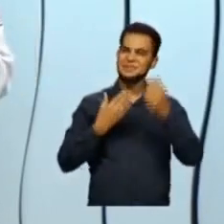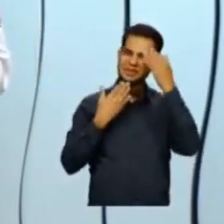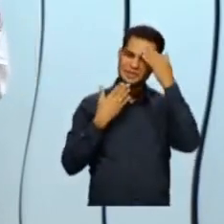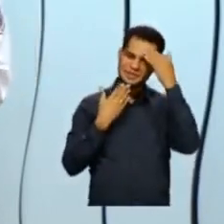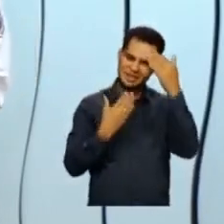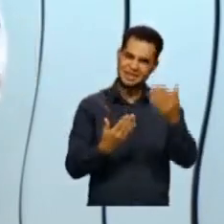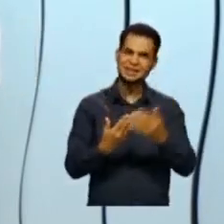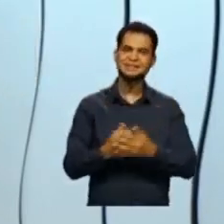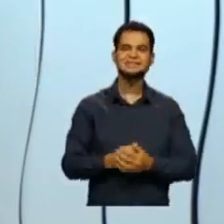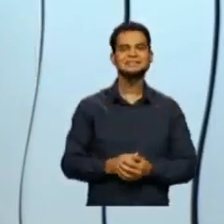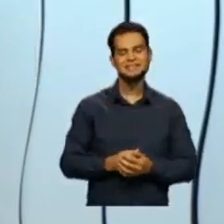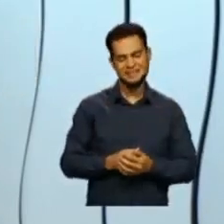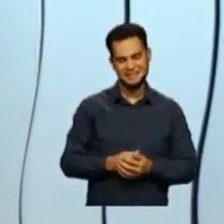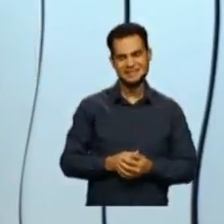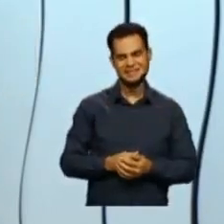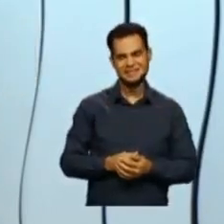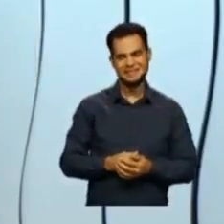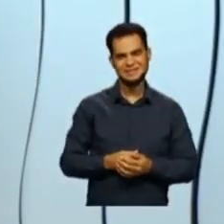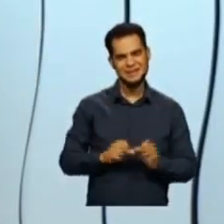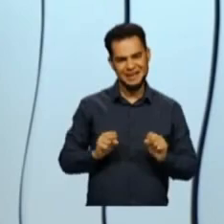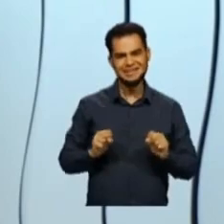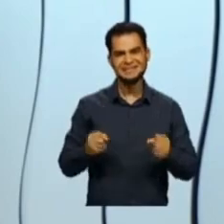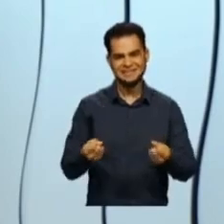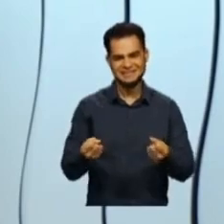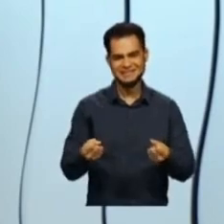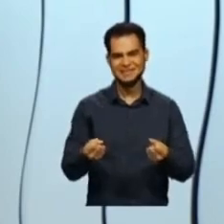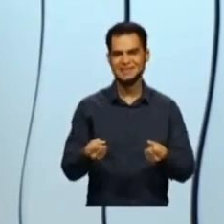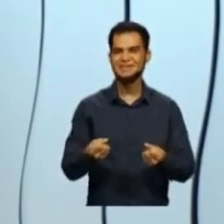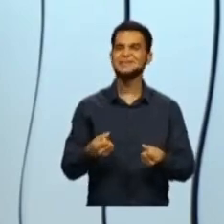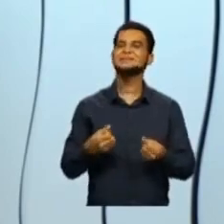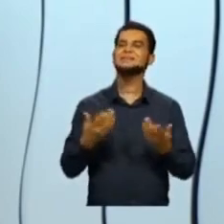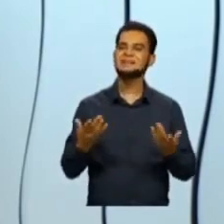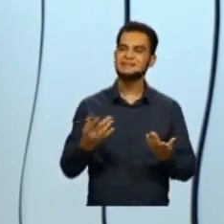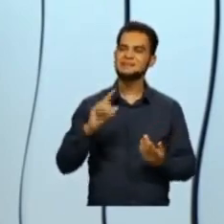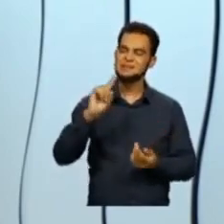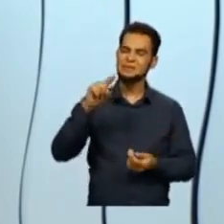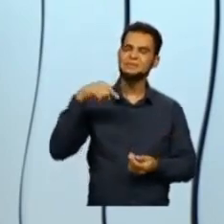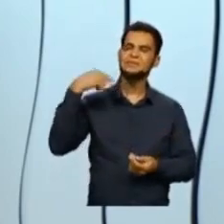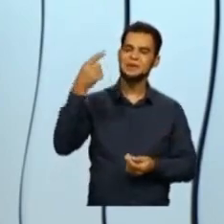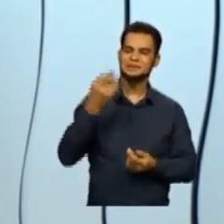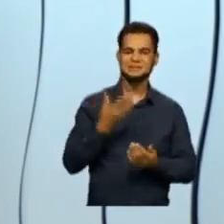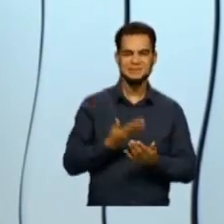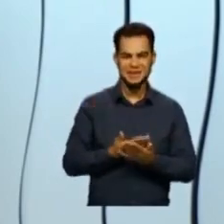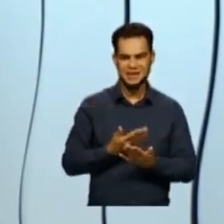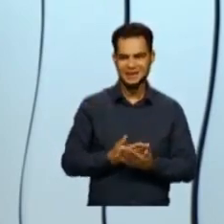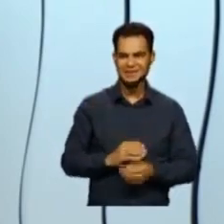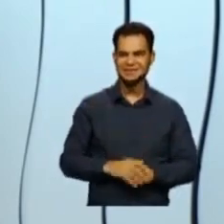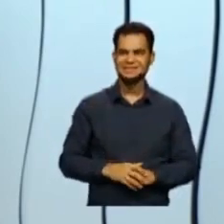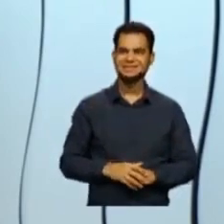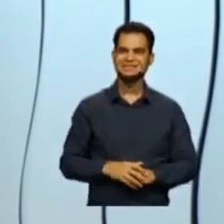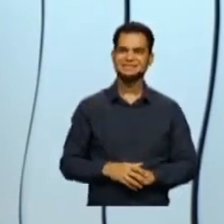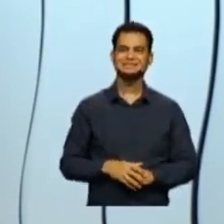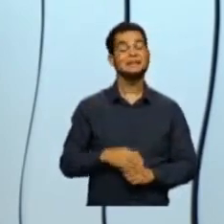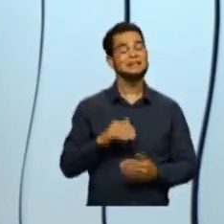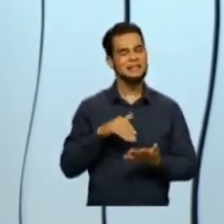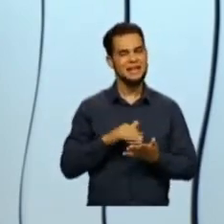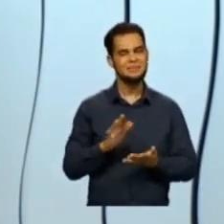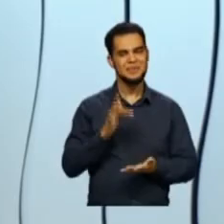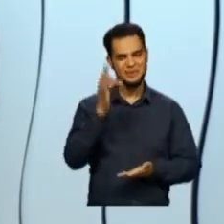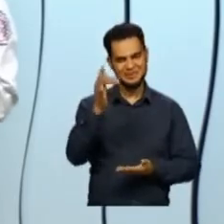sua dedicação e conto com você para a nossa próxima aula. Até a próxima!